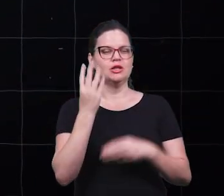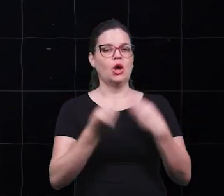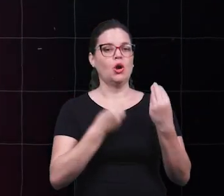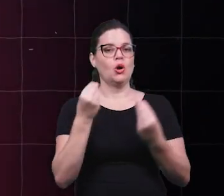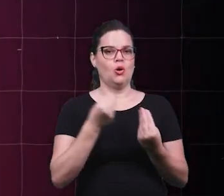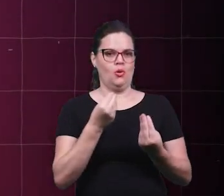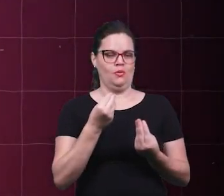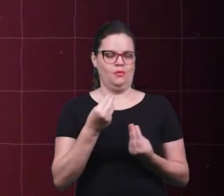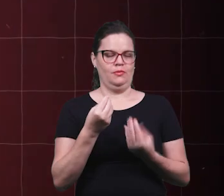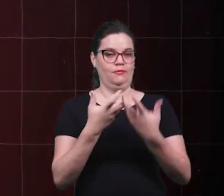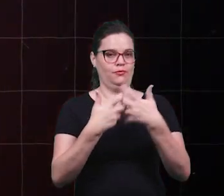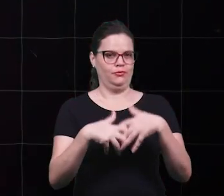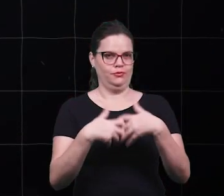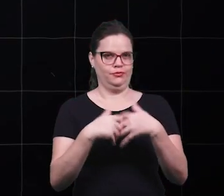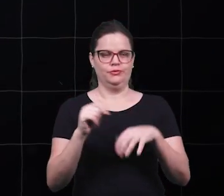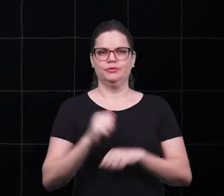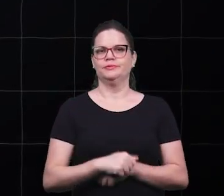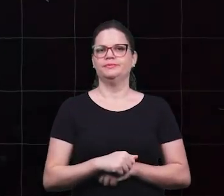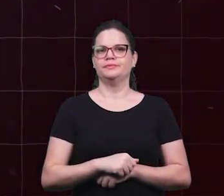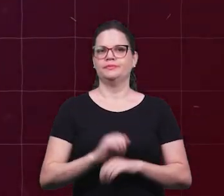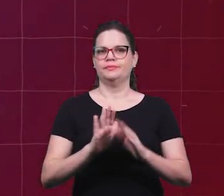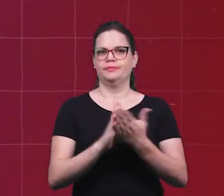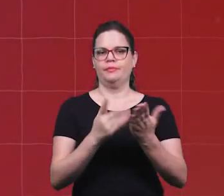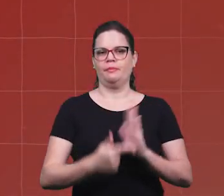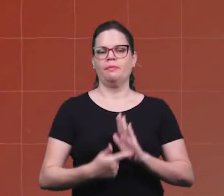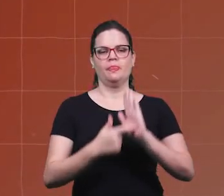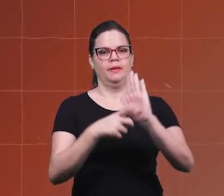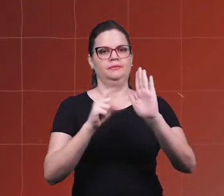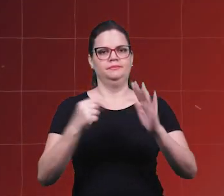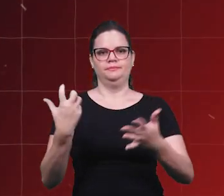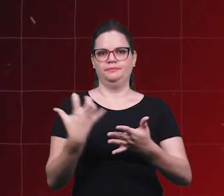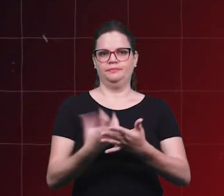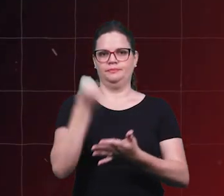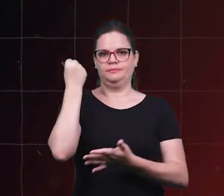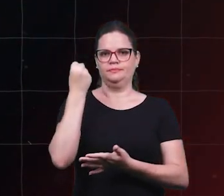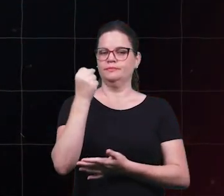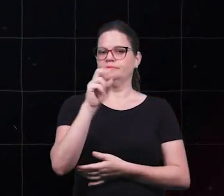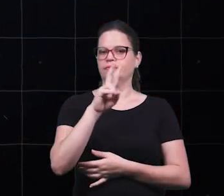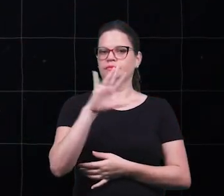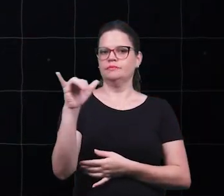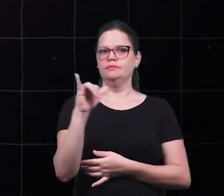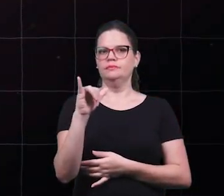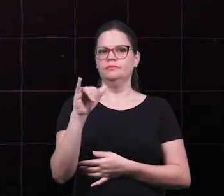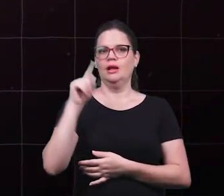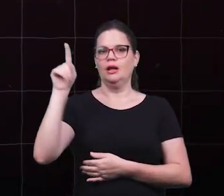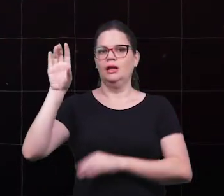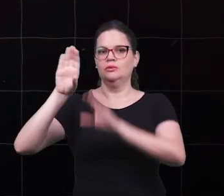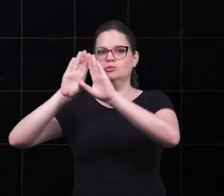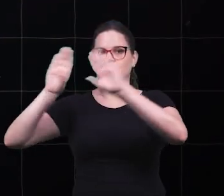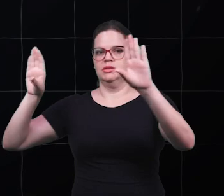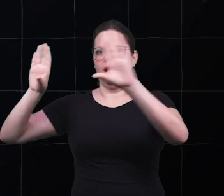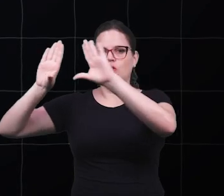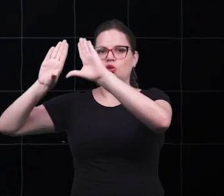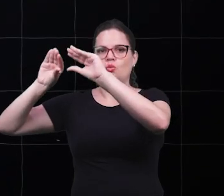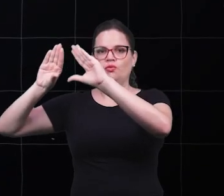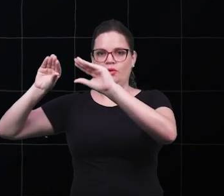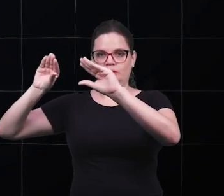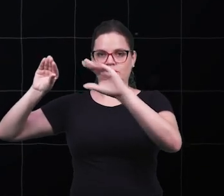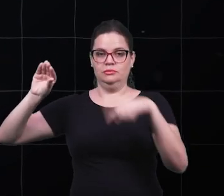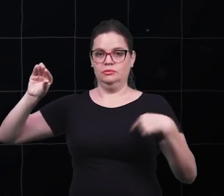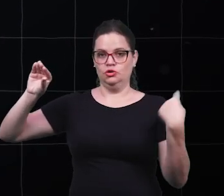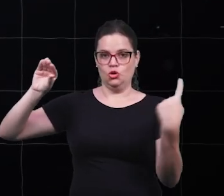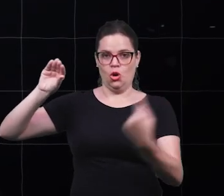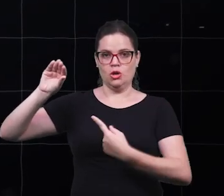Por exemplo, a palavra de Deus nos afirma que o arrebatamento se dará nas nuvens. Nós, a igreja, vamos